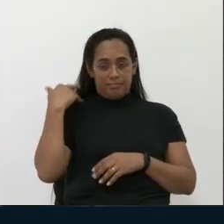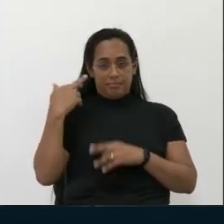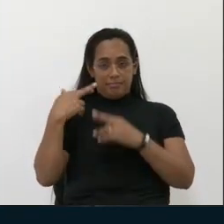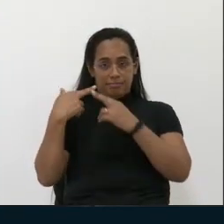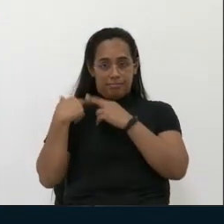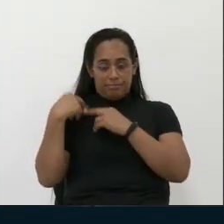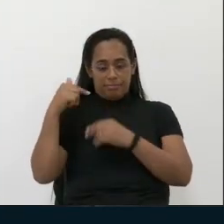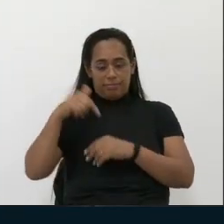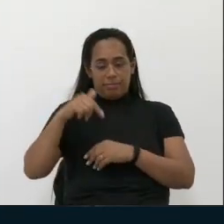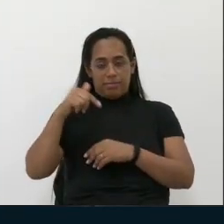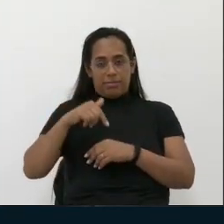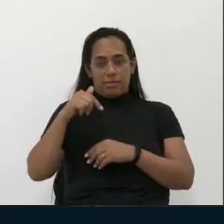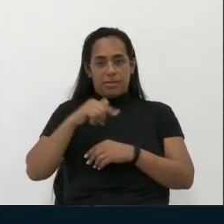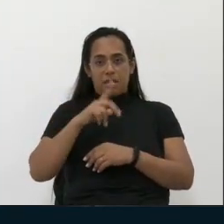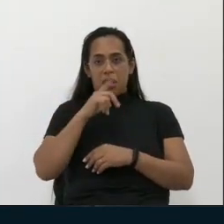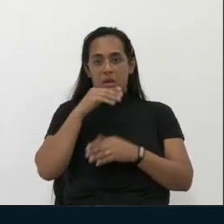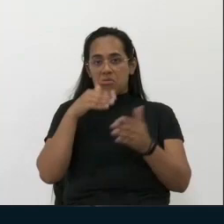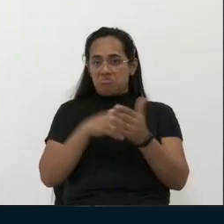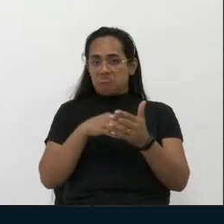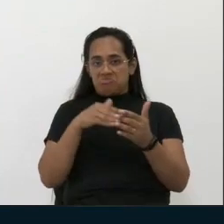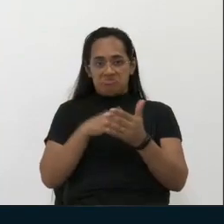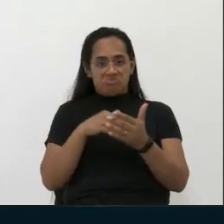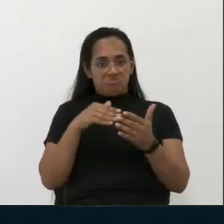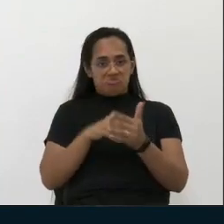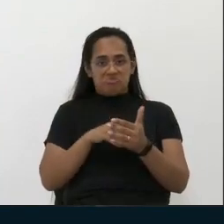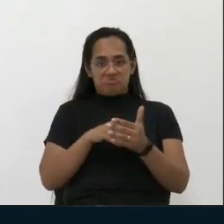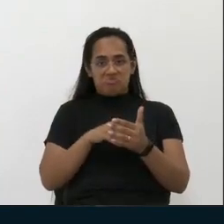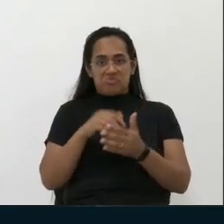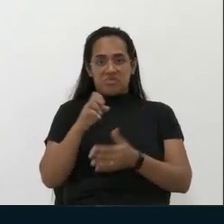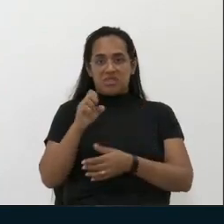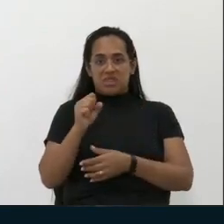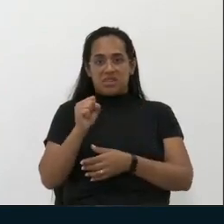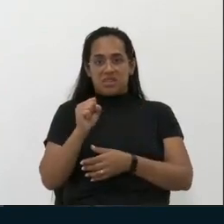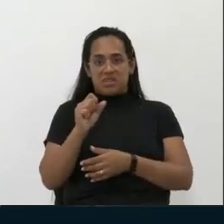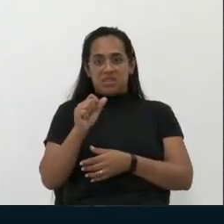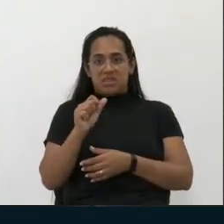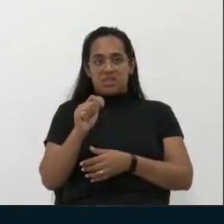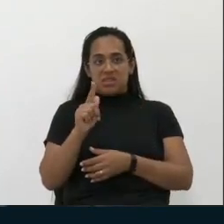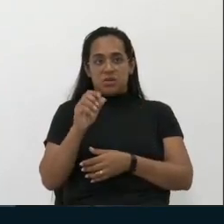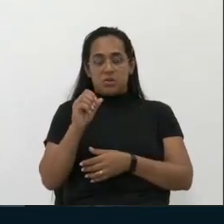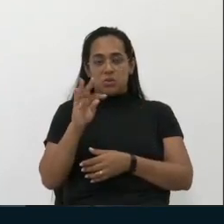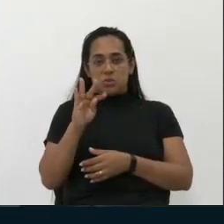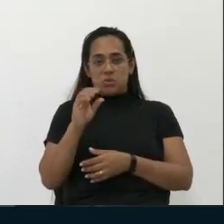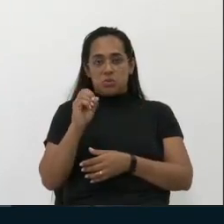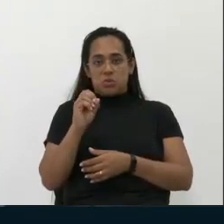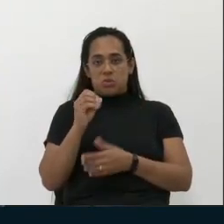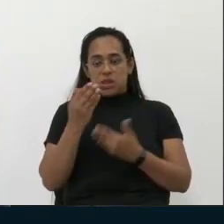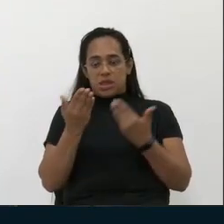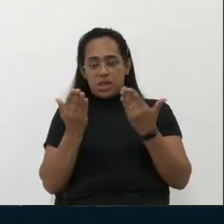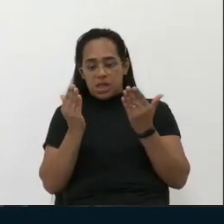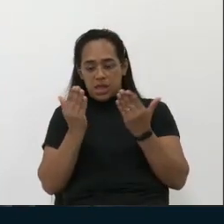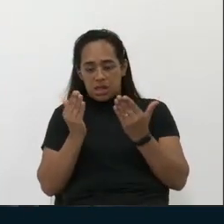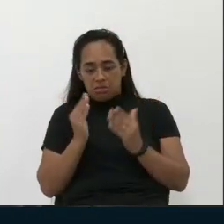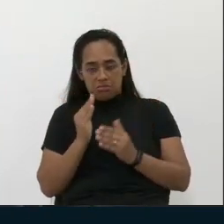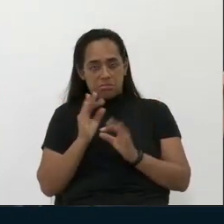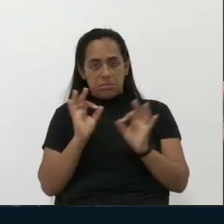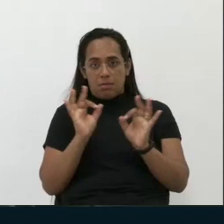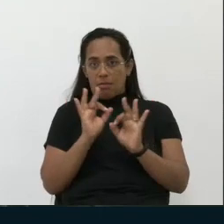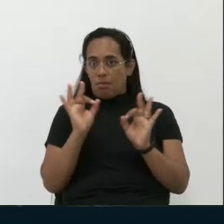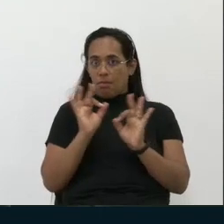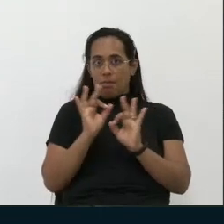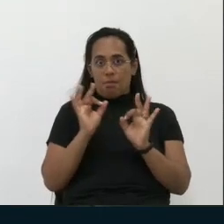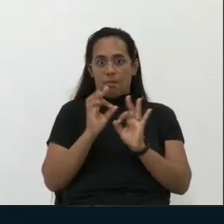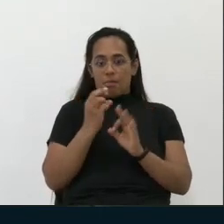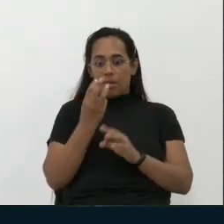Muito menos esgoto se tinha tratado. Se tinha 3% de esgoto tratado. Hoje